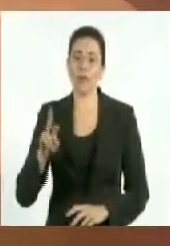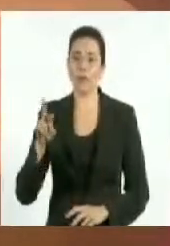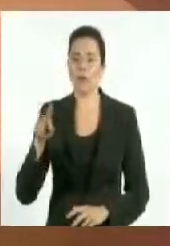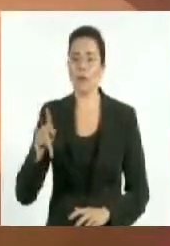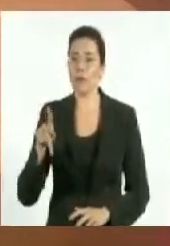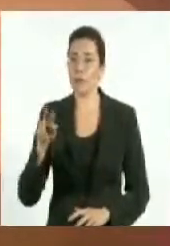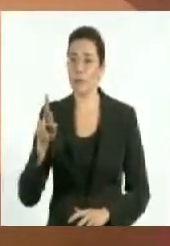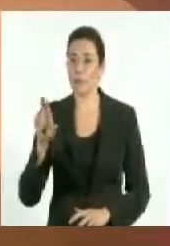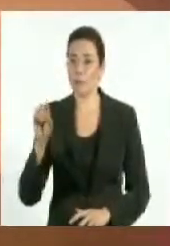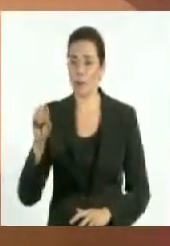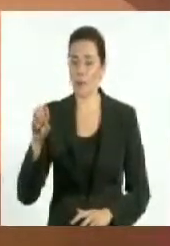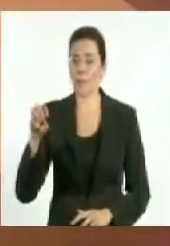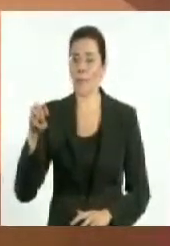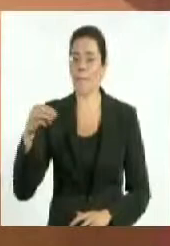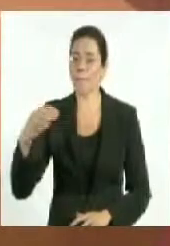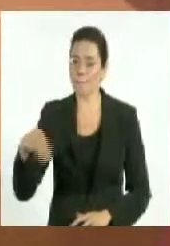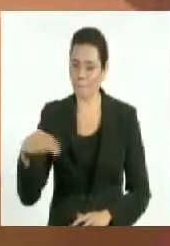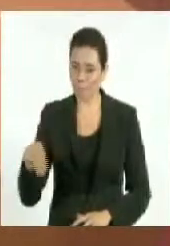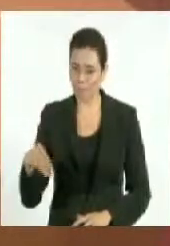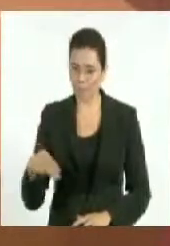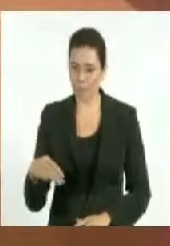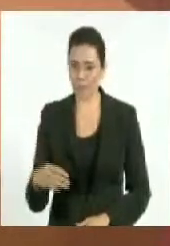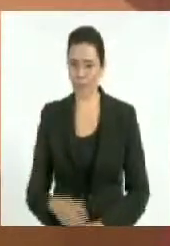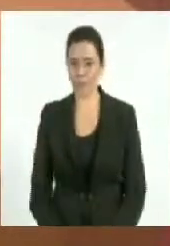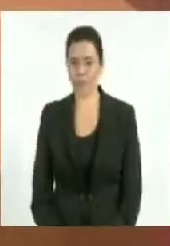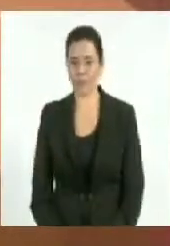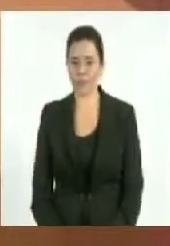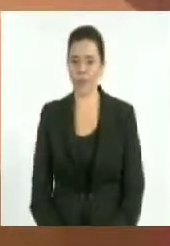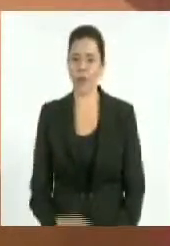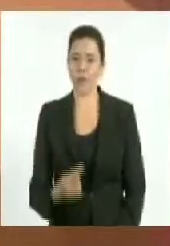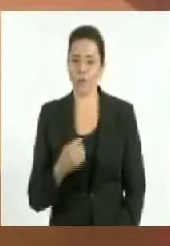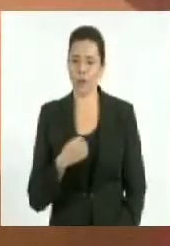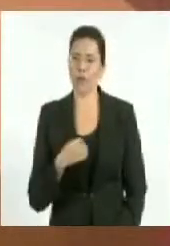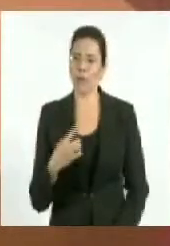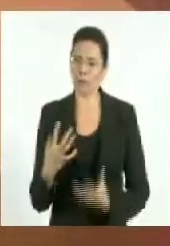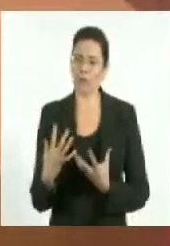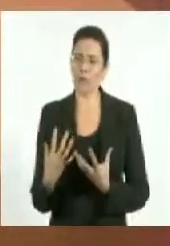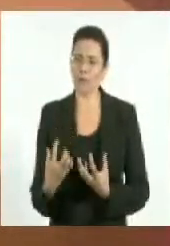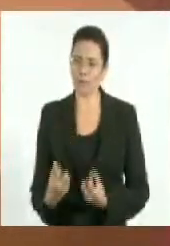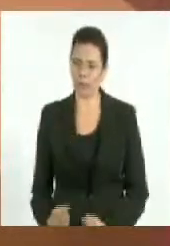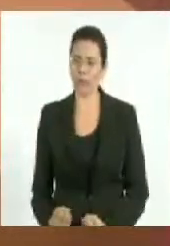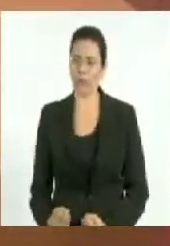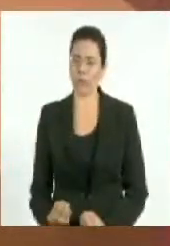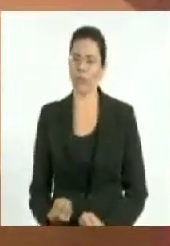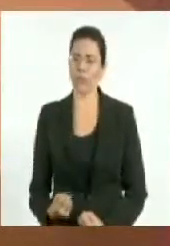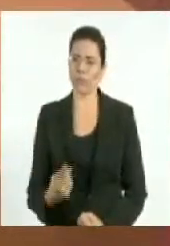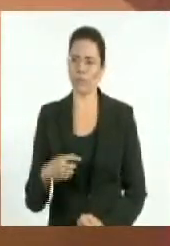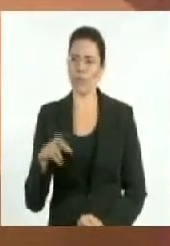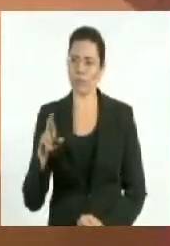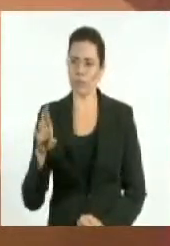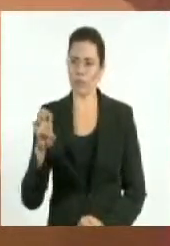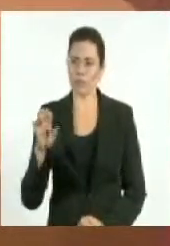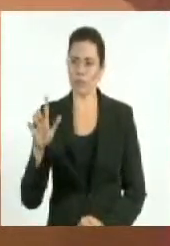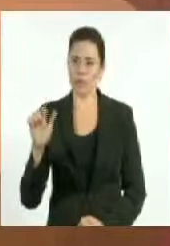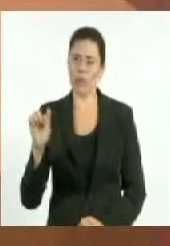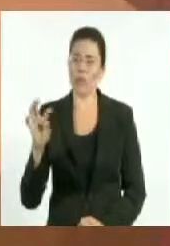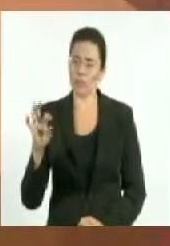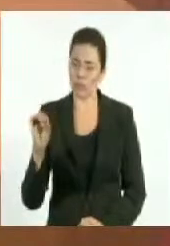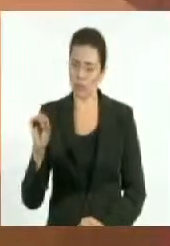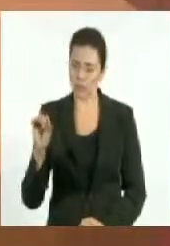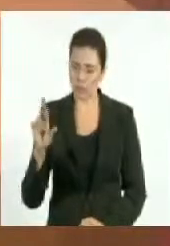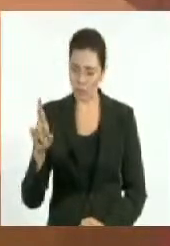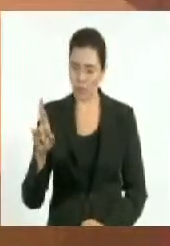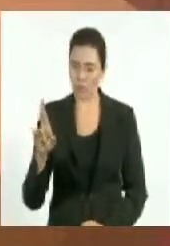conversar comigo para relatar esse projeto, e eu aceito, né? É fundamental que a gente dê, primeiro